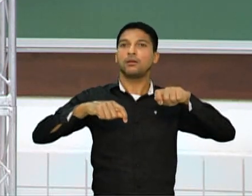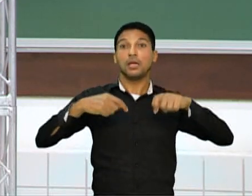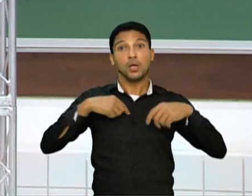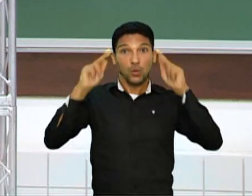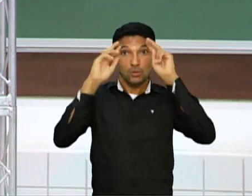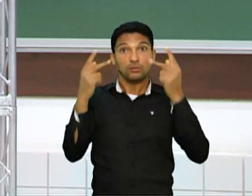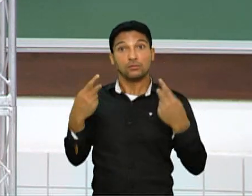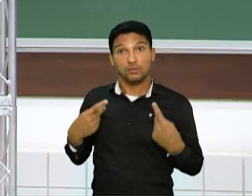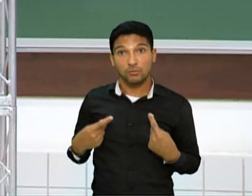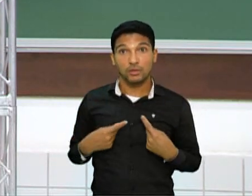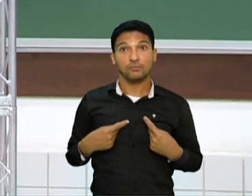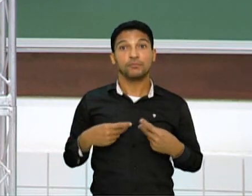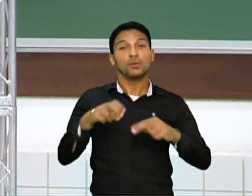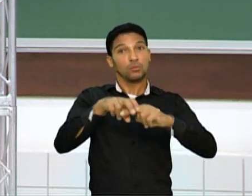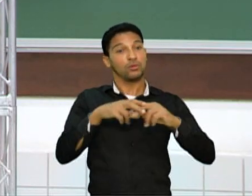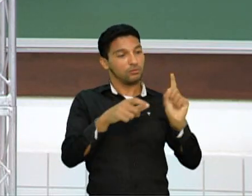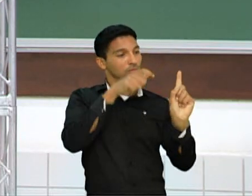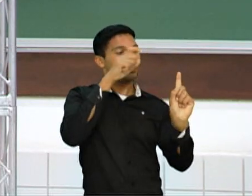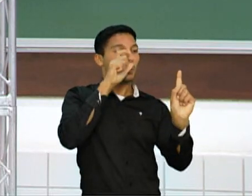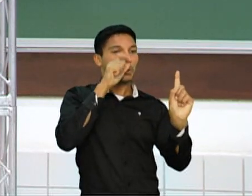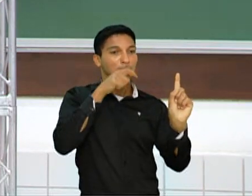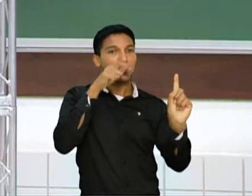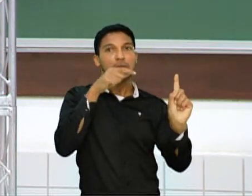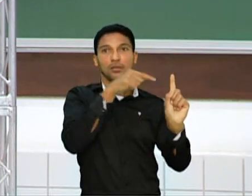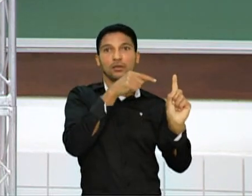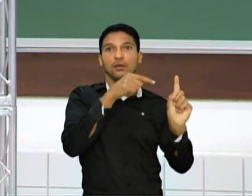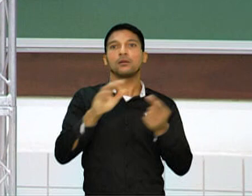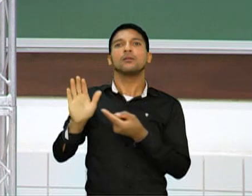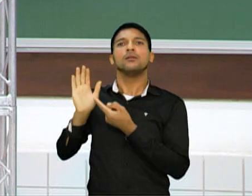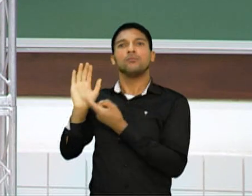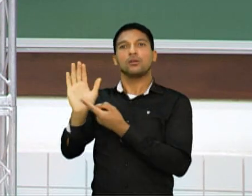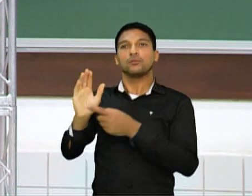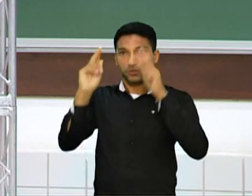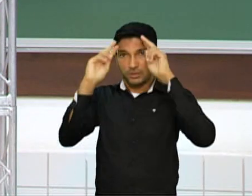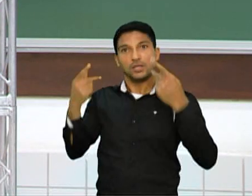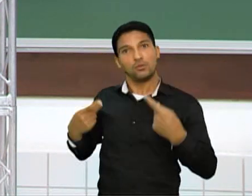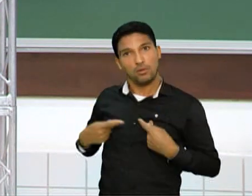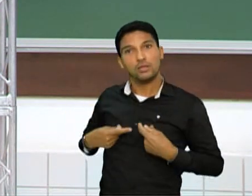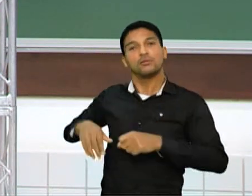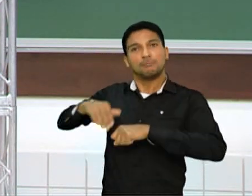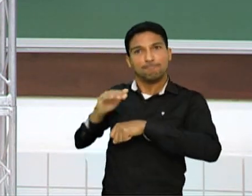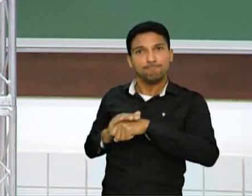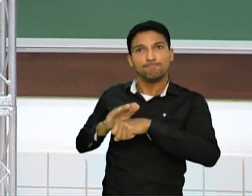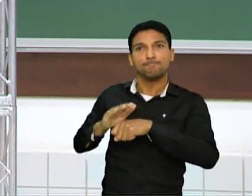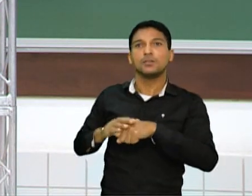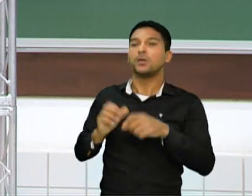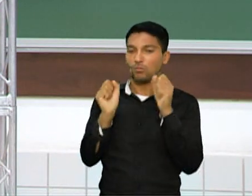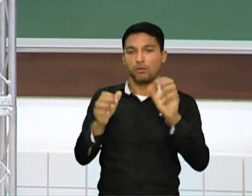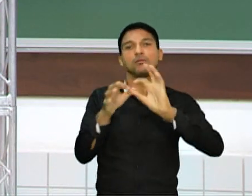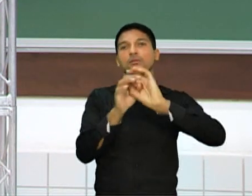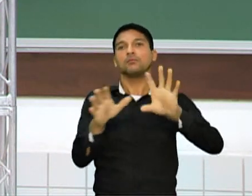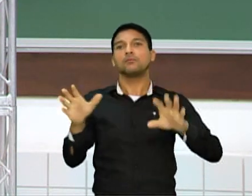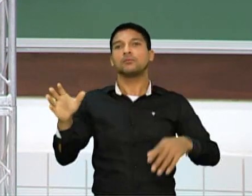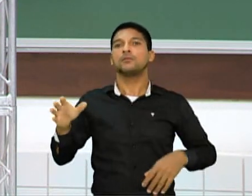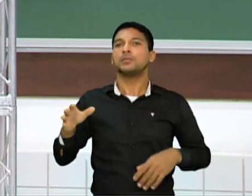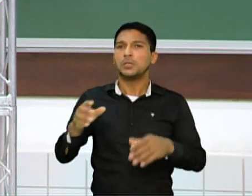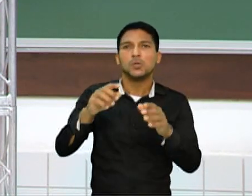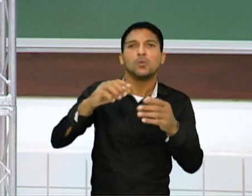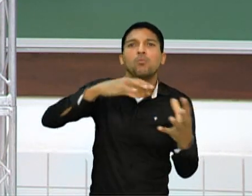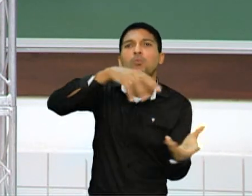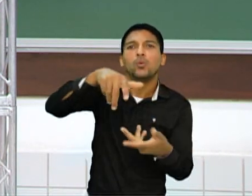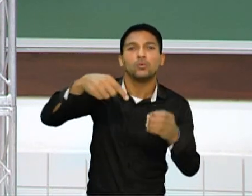ser humano, um eu pensante, um ser pensante, possa investigar e criterizar a verdade no